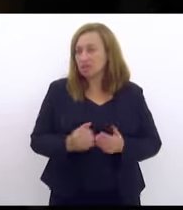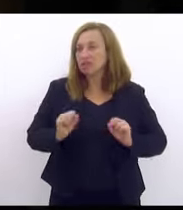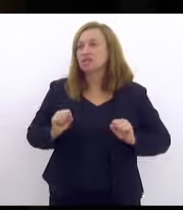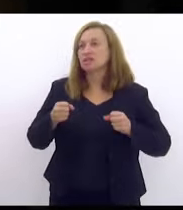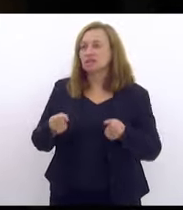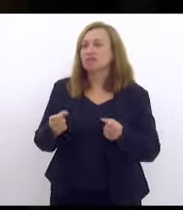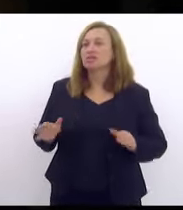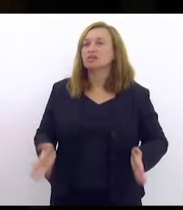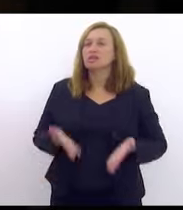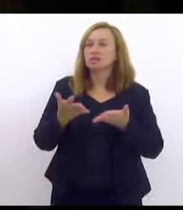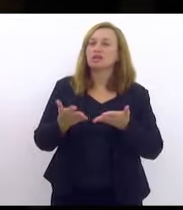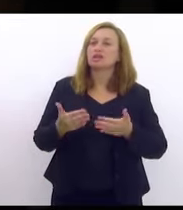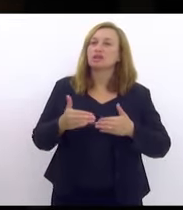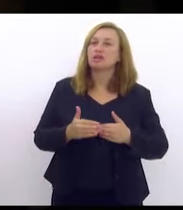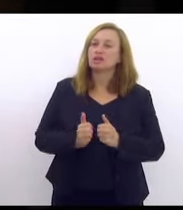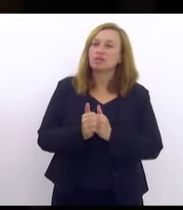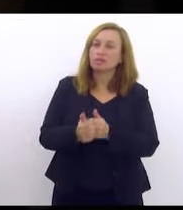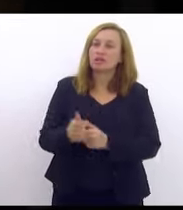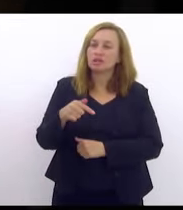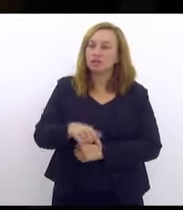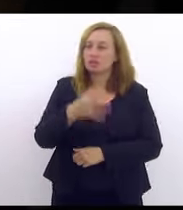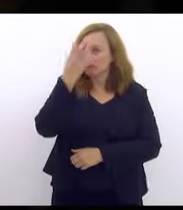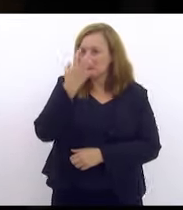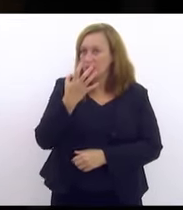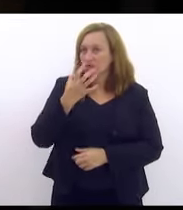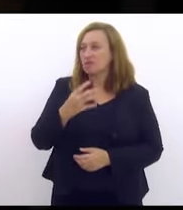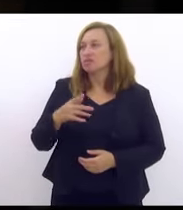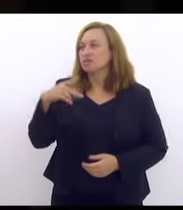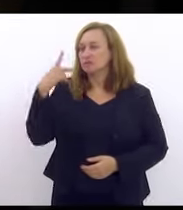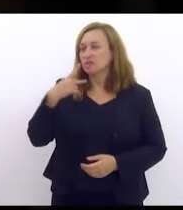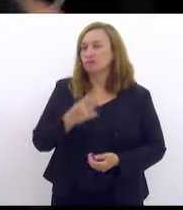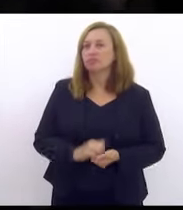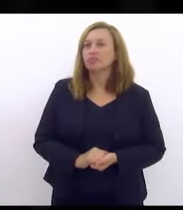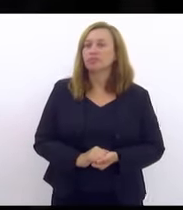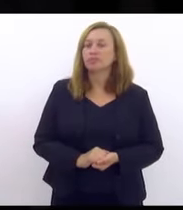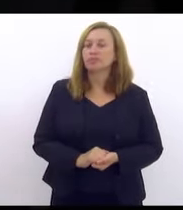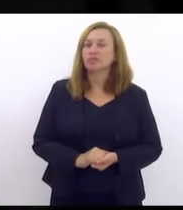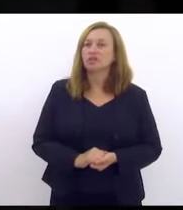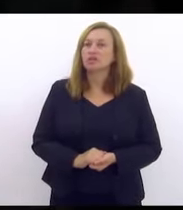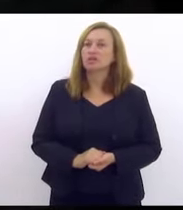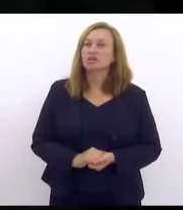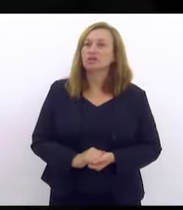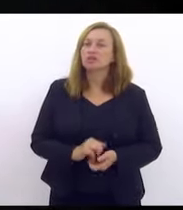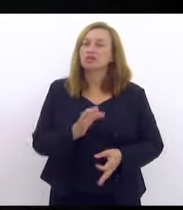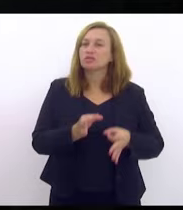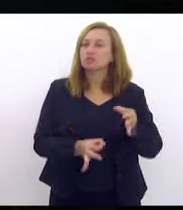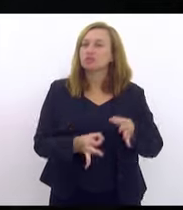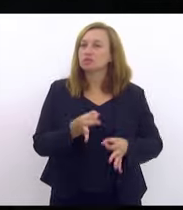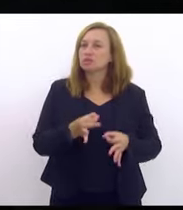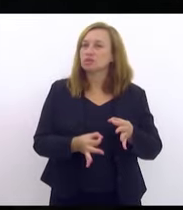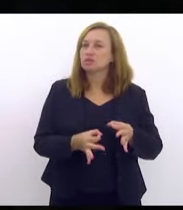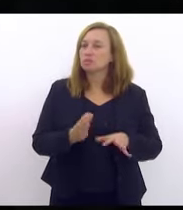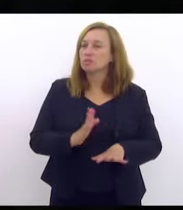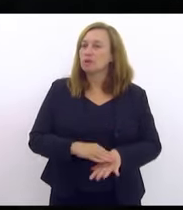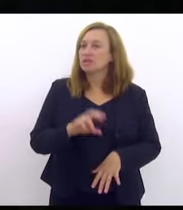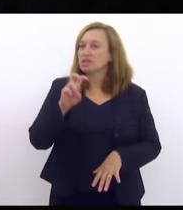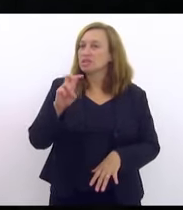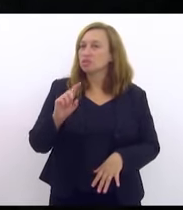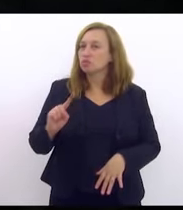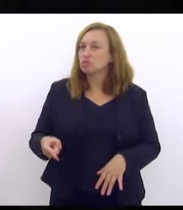deveria ser encaminhada aqui com seriedade por esse parlamento é o acionamento jurídico dos mais de